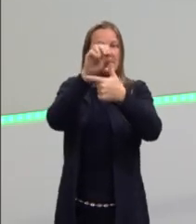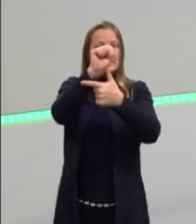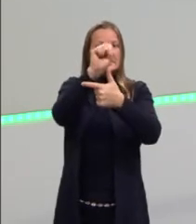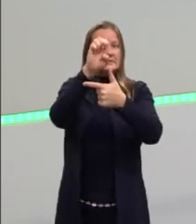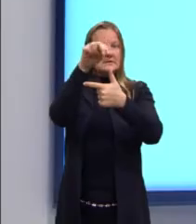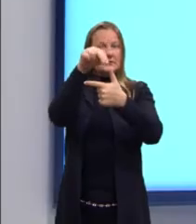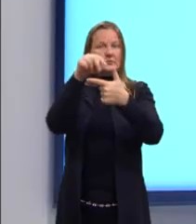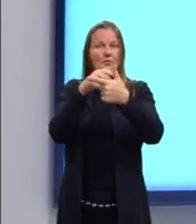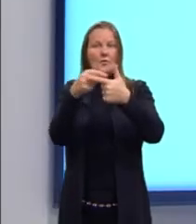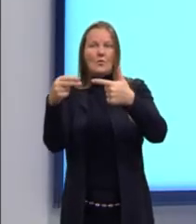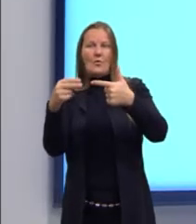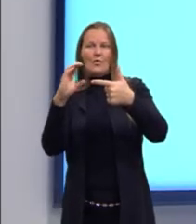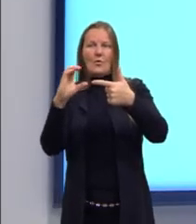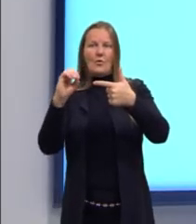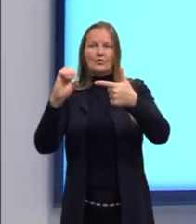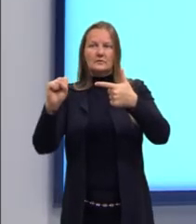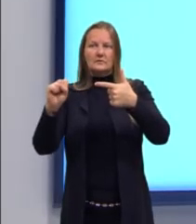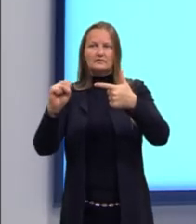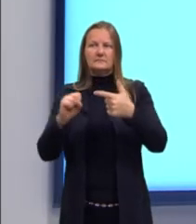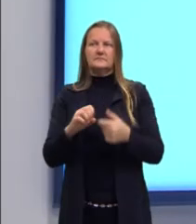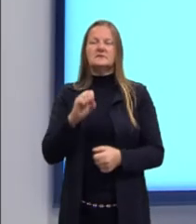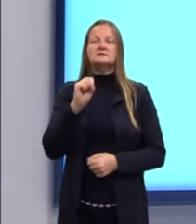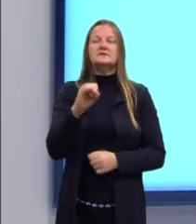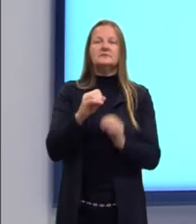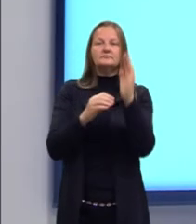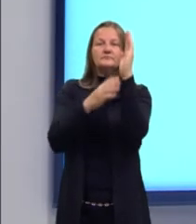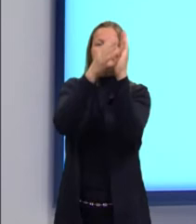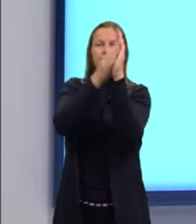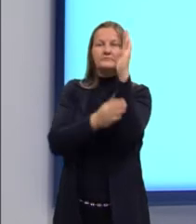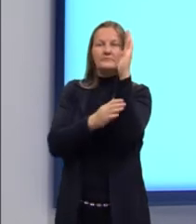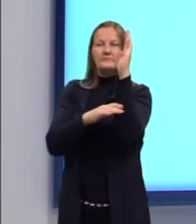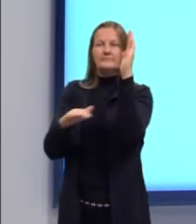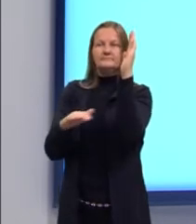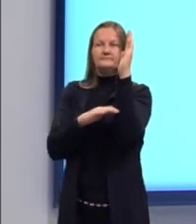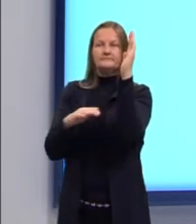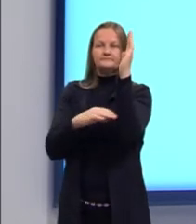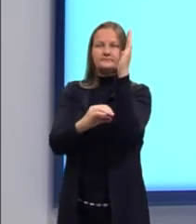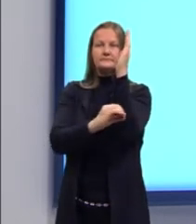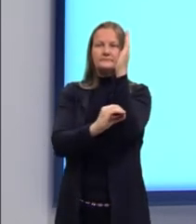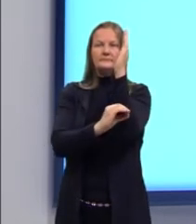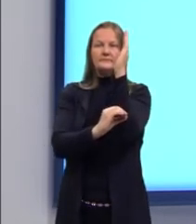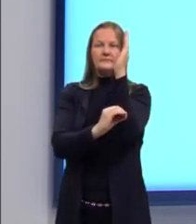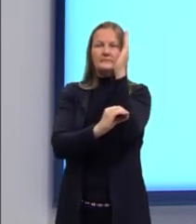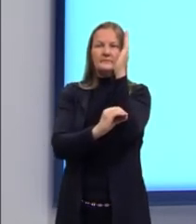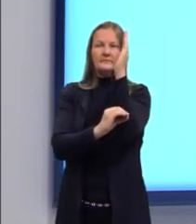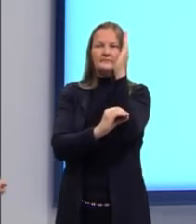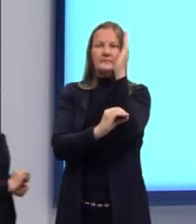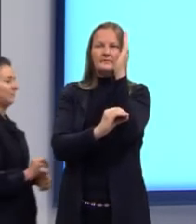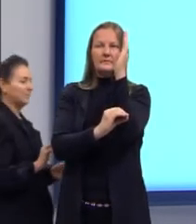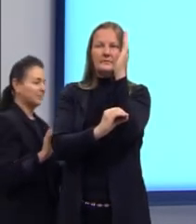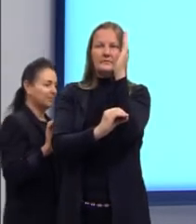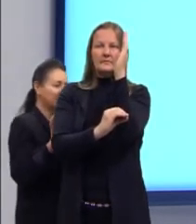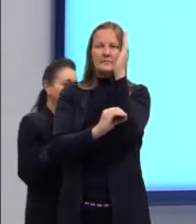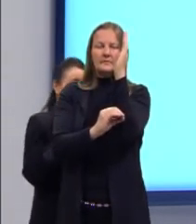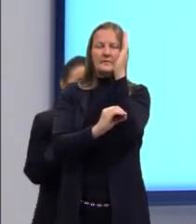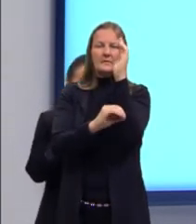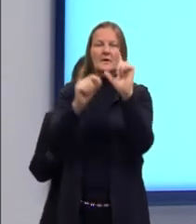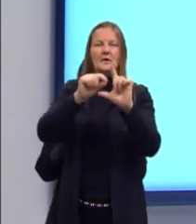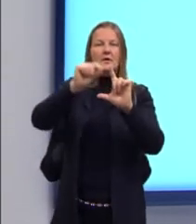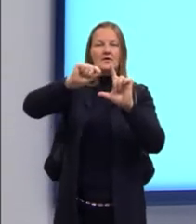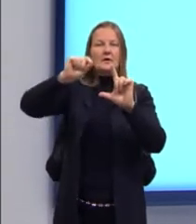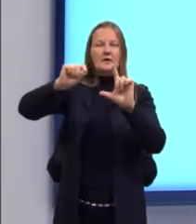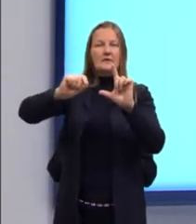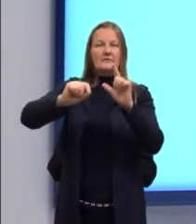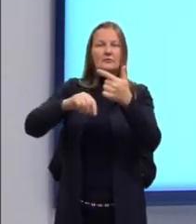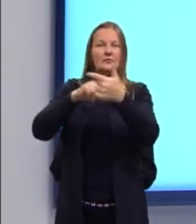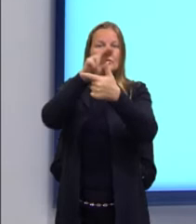olhando o nosso gráfico se o gráfico passa pela origem nós tendemos a dizer que esse gráfico é um gráfico